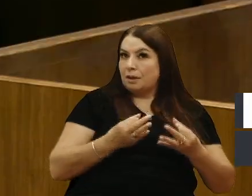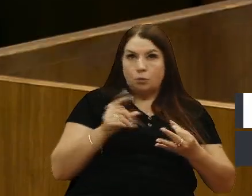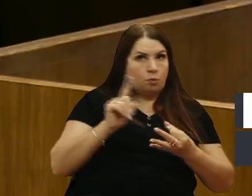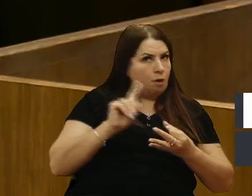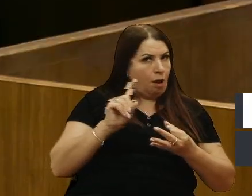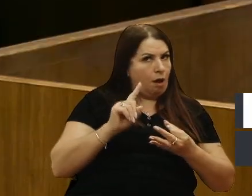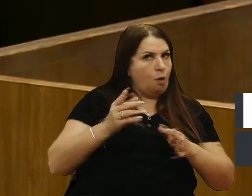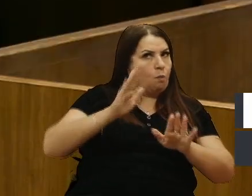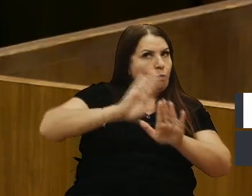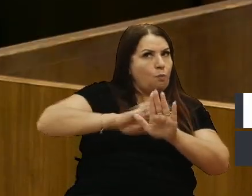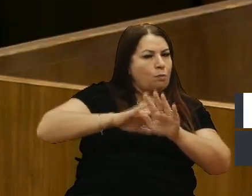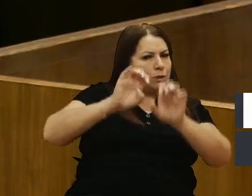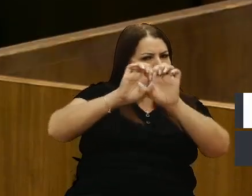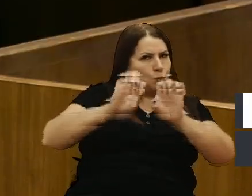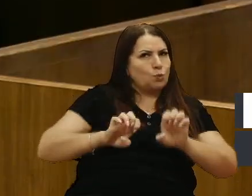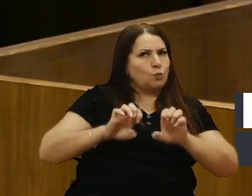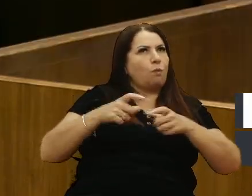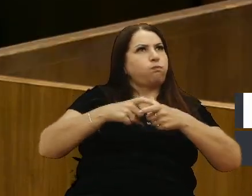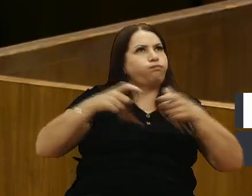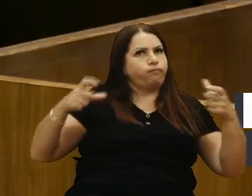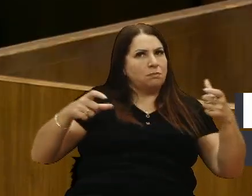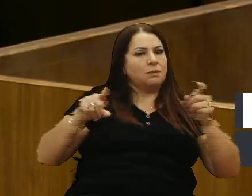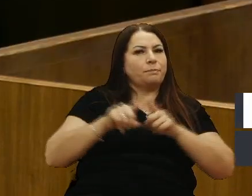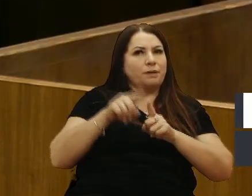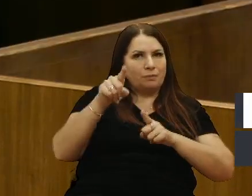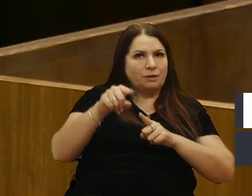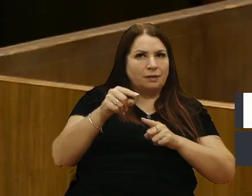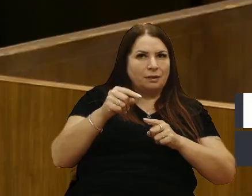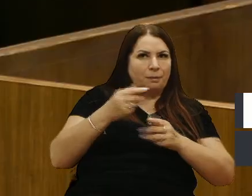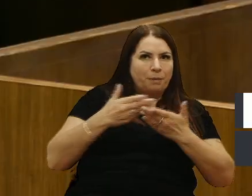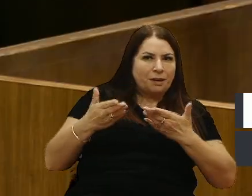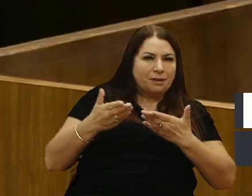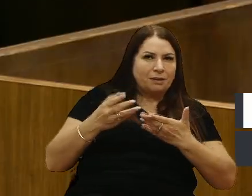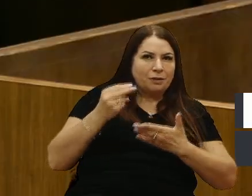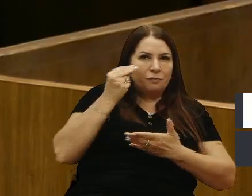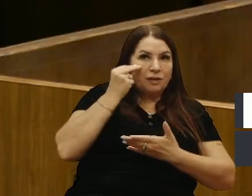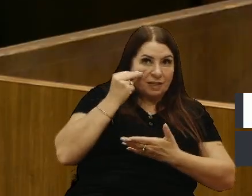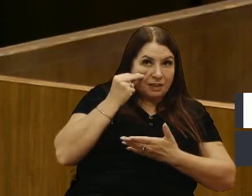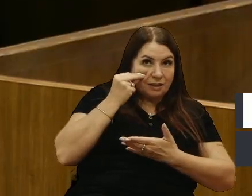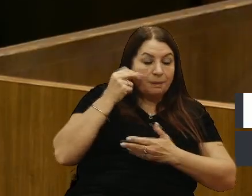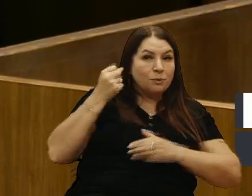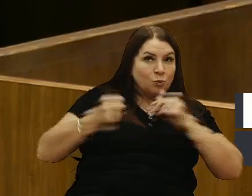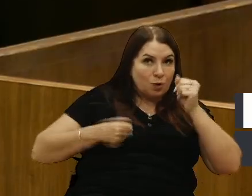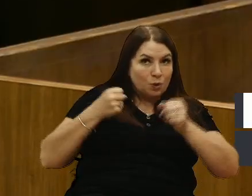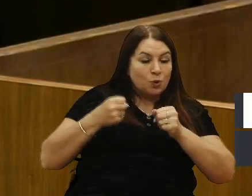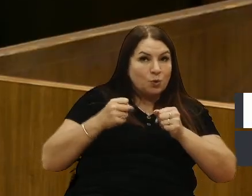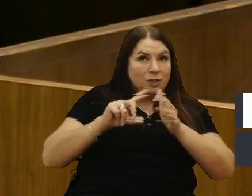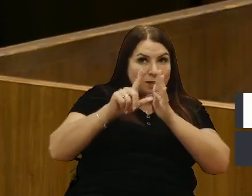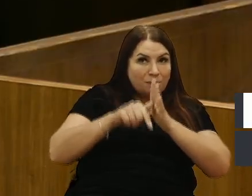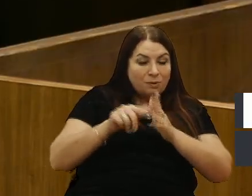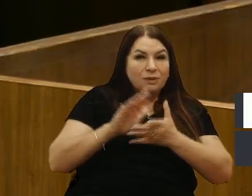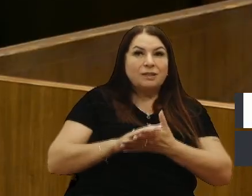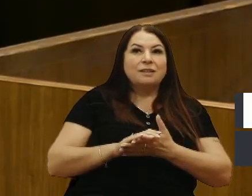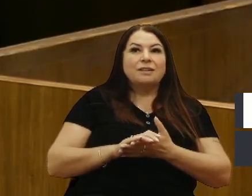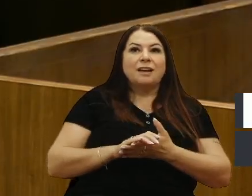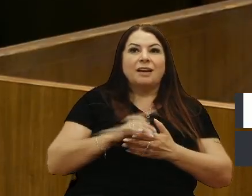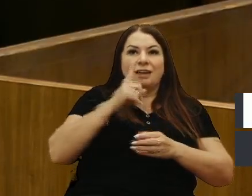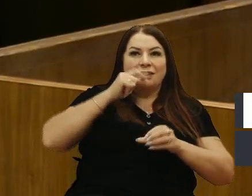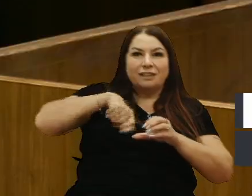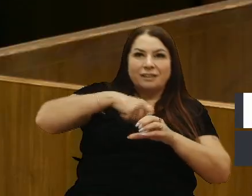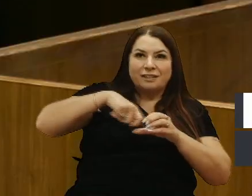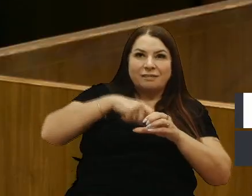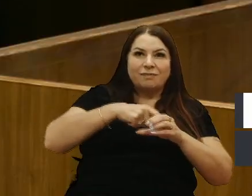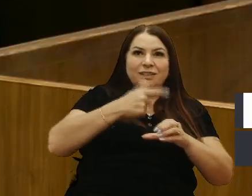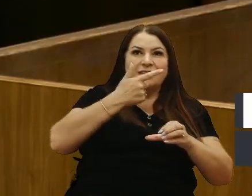tem uma grande estrutura, uma mega estrutura. O senhor também perdeu, vereador Cláudio Libardi, que para os corredores, logo depois, tinha polenta, queijo